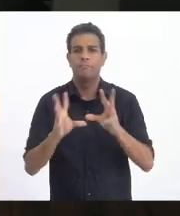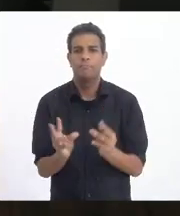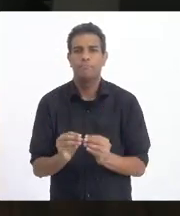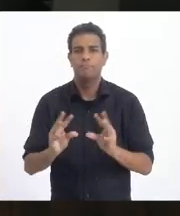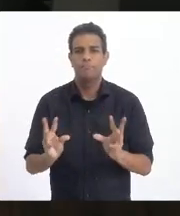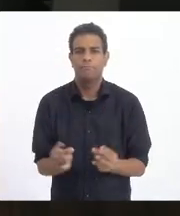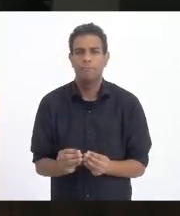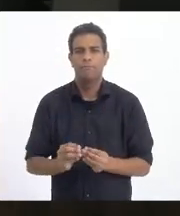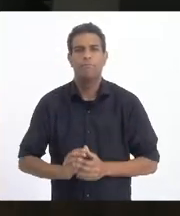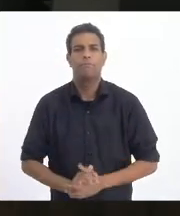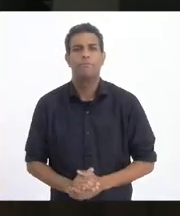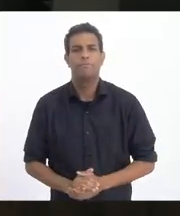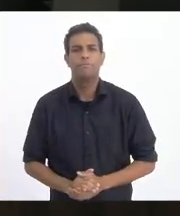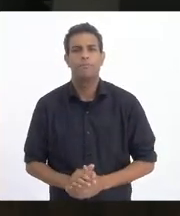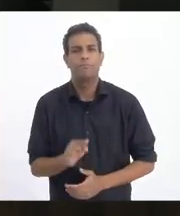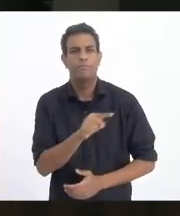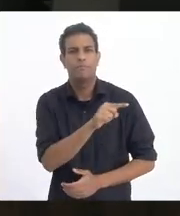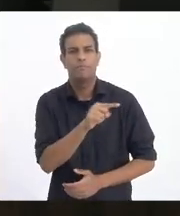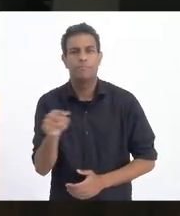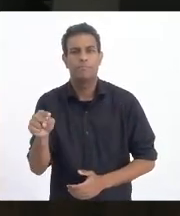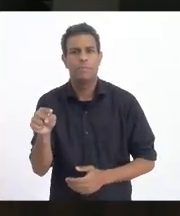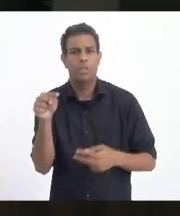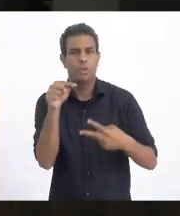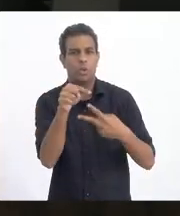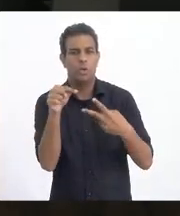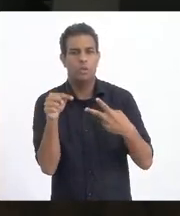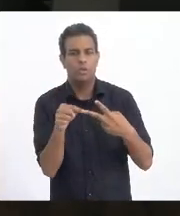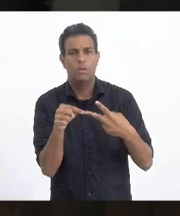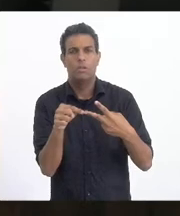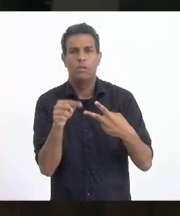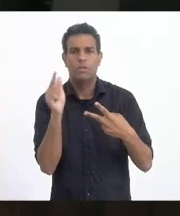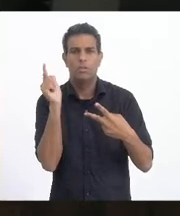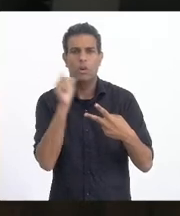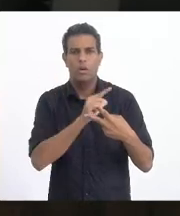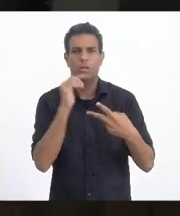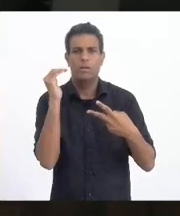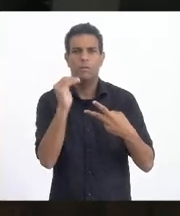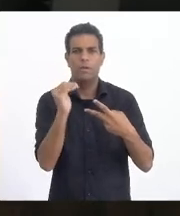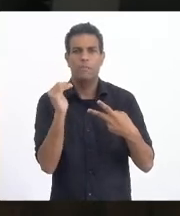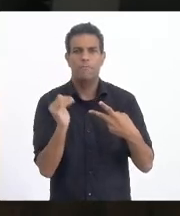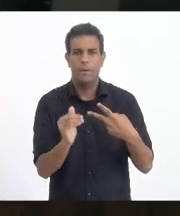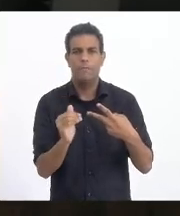Então, se o inativo tem dois benefícios, gratificação de inatividade